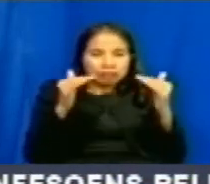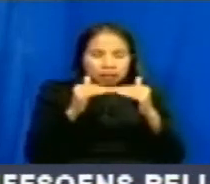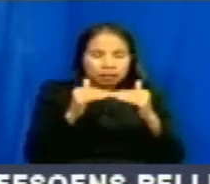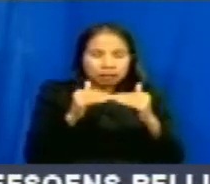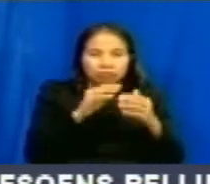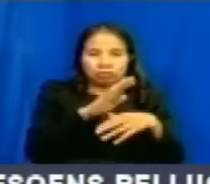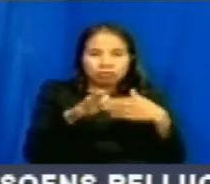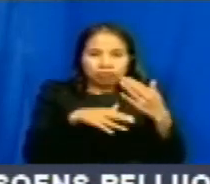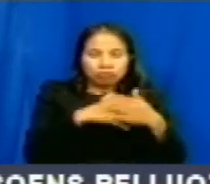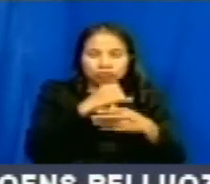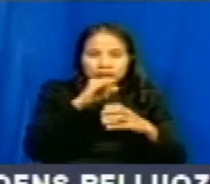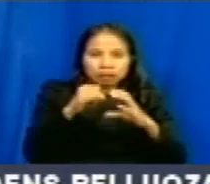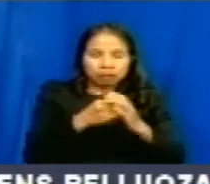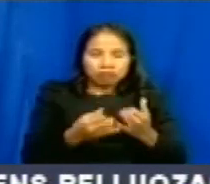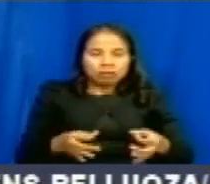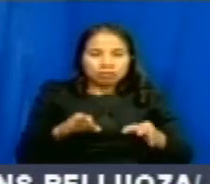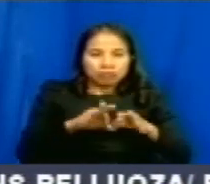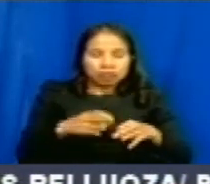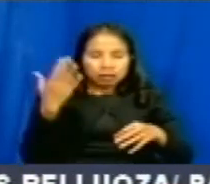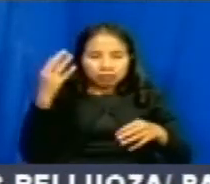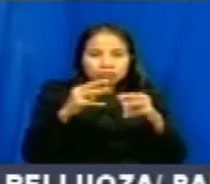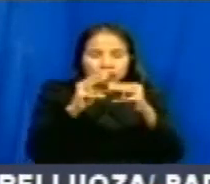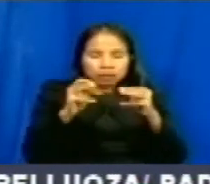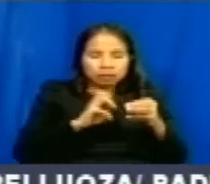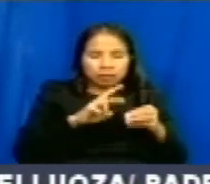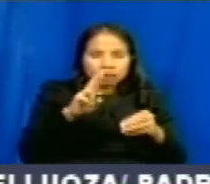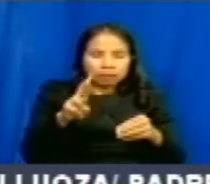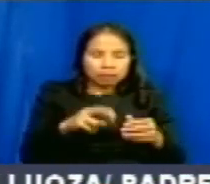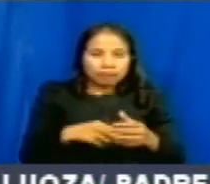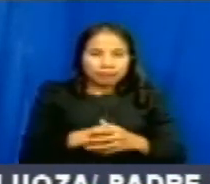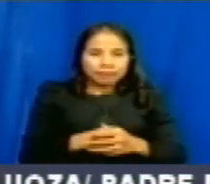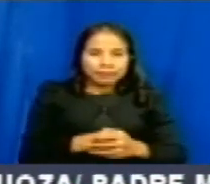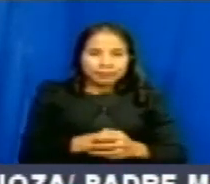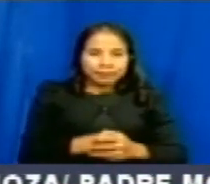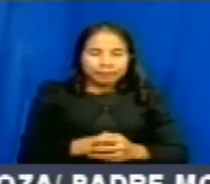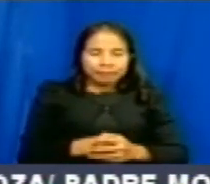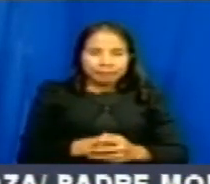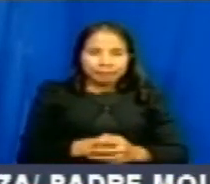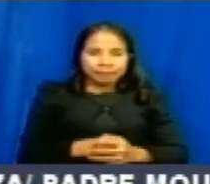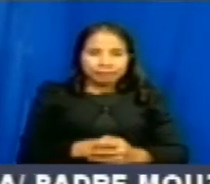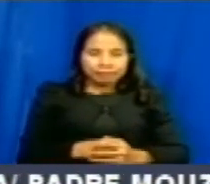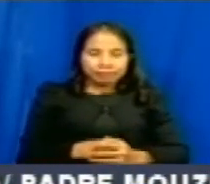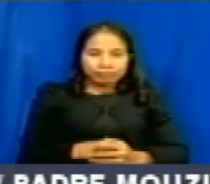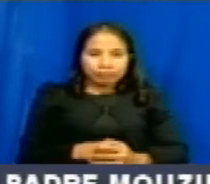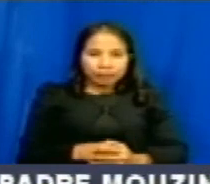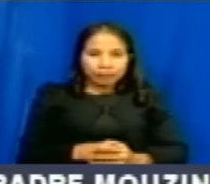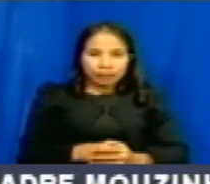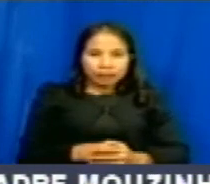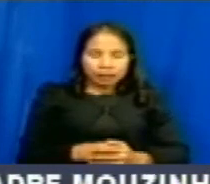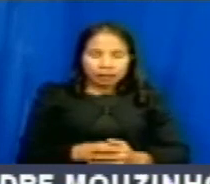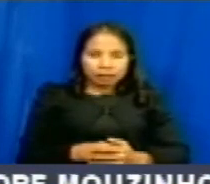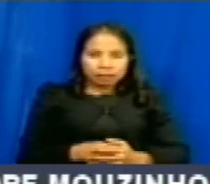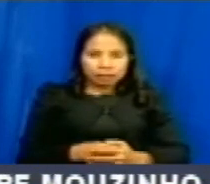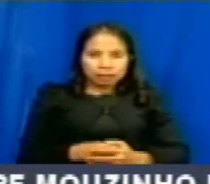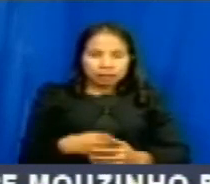é uma figura importante e armeira, uma calma mal e ela, que é uma figura importante. Agora eu vou ir a Lene, também